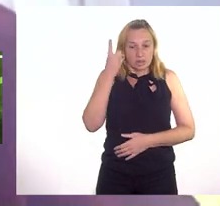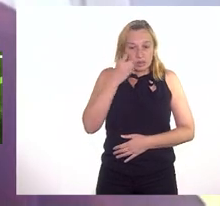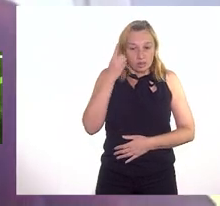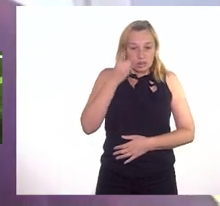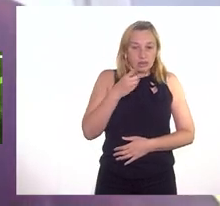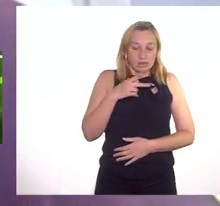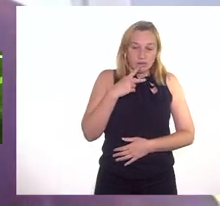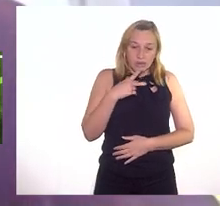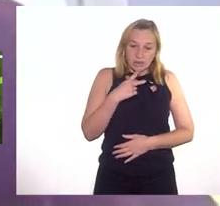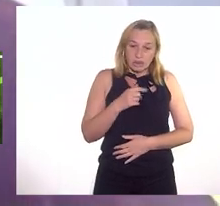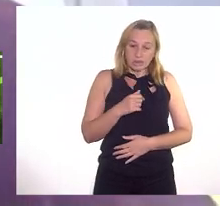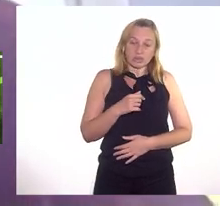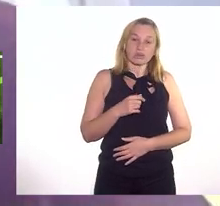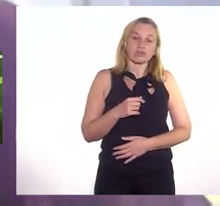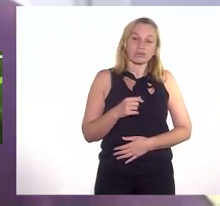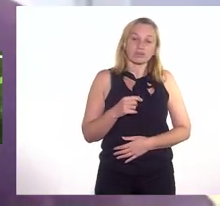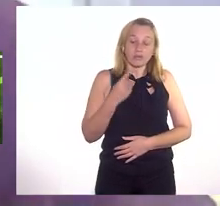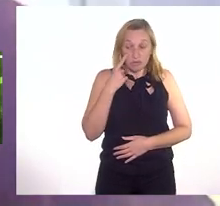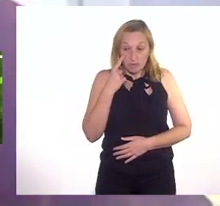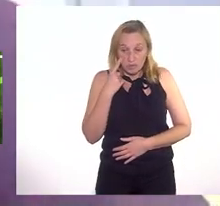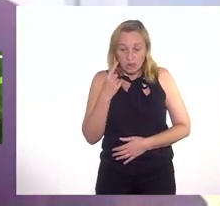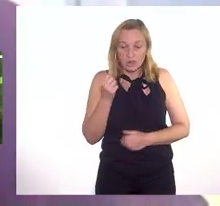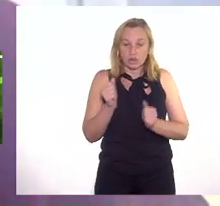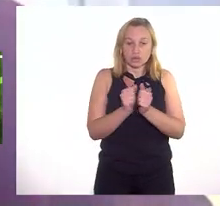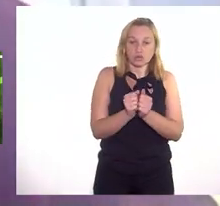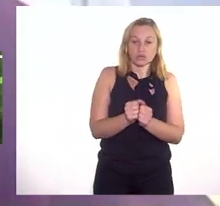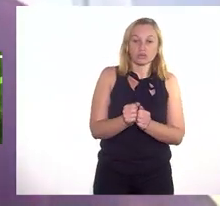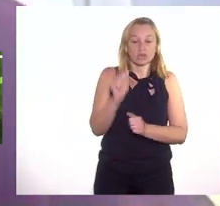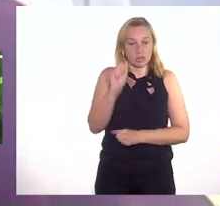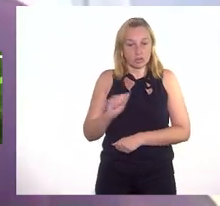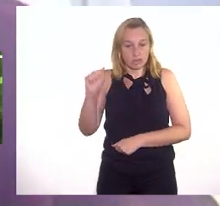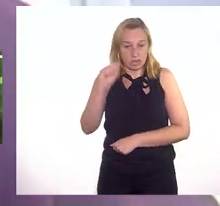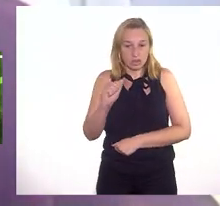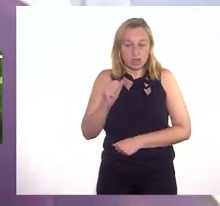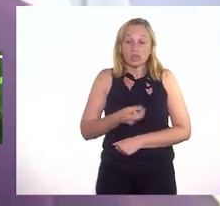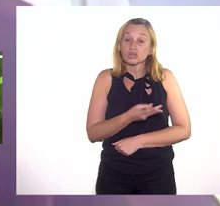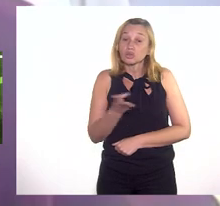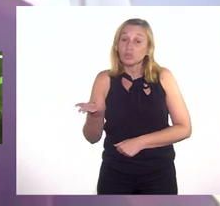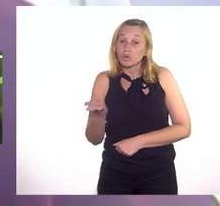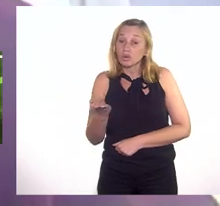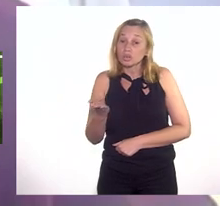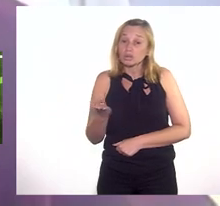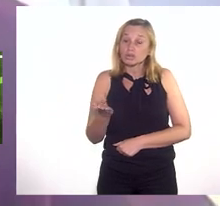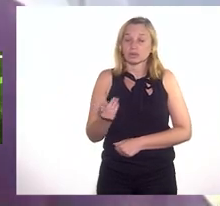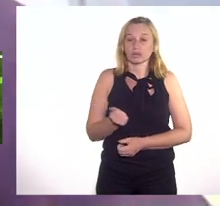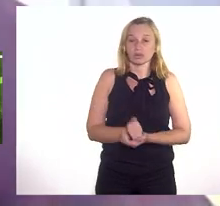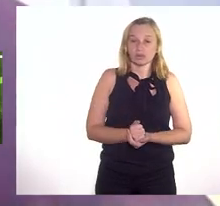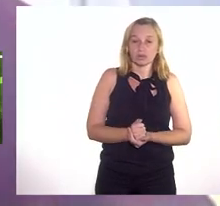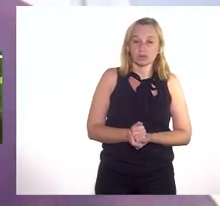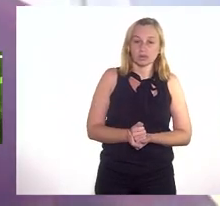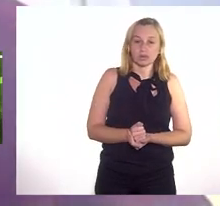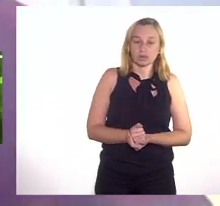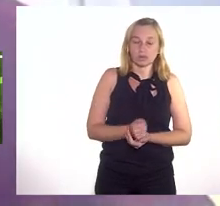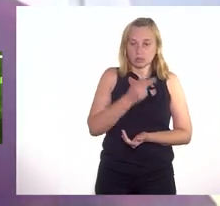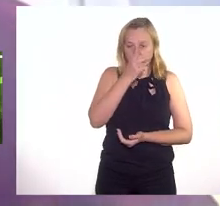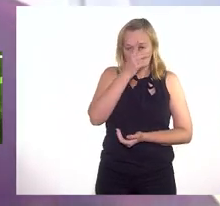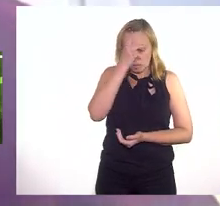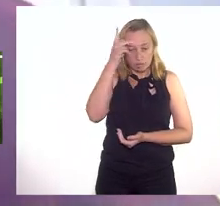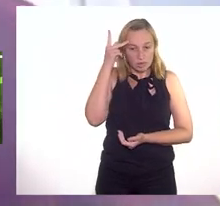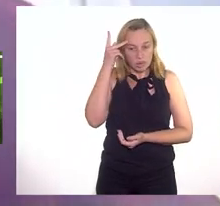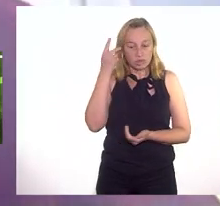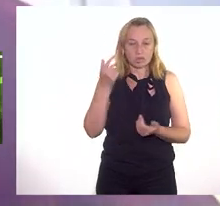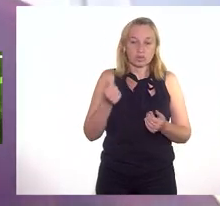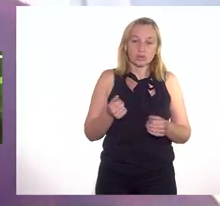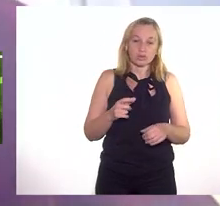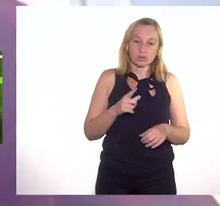de prova, um levantamento informal junto às associações de quantos pacientes seriam elegíveis para a vacinação para levar